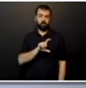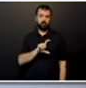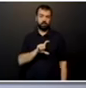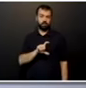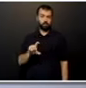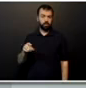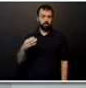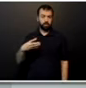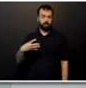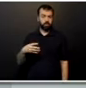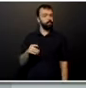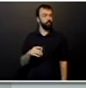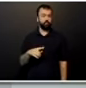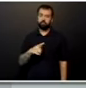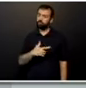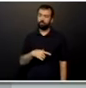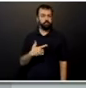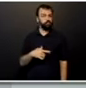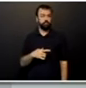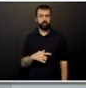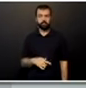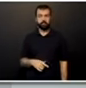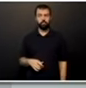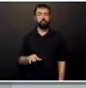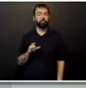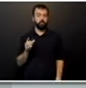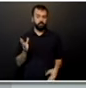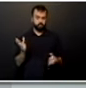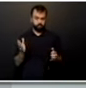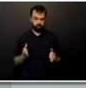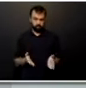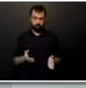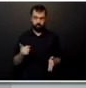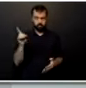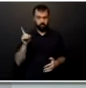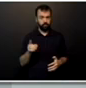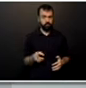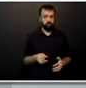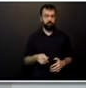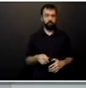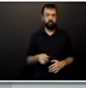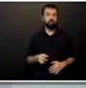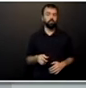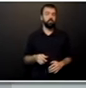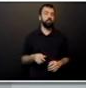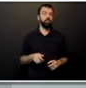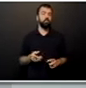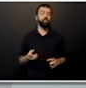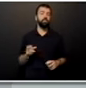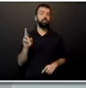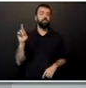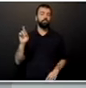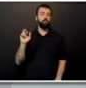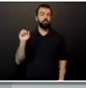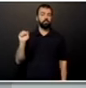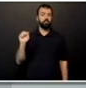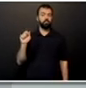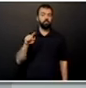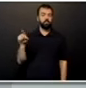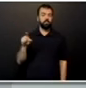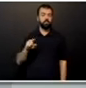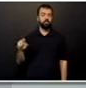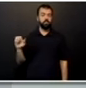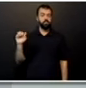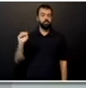olá seguindo vamos para um exemplo de razão primeiro o que que seria a razão a razão